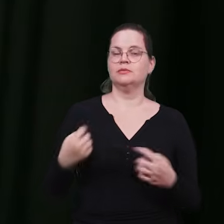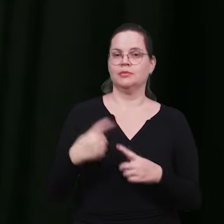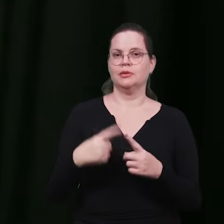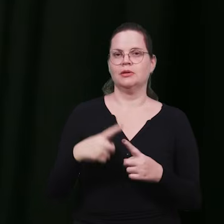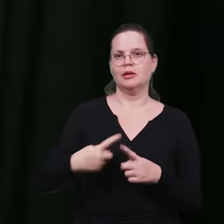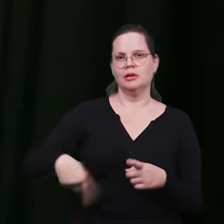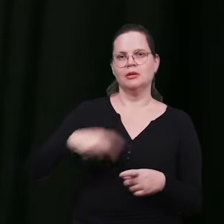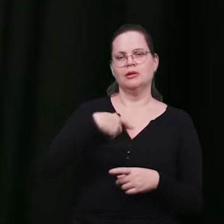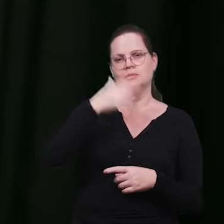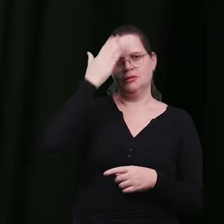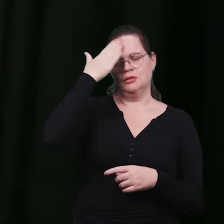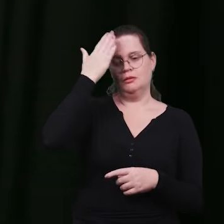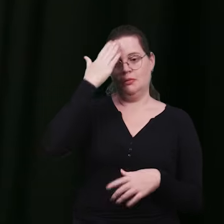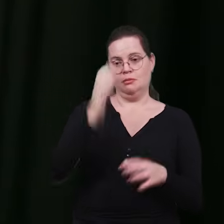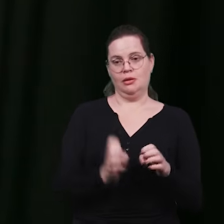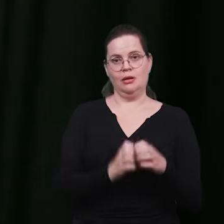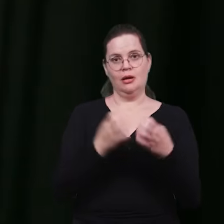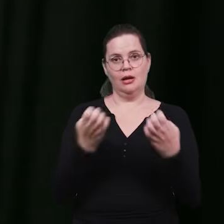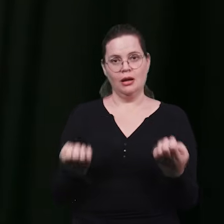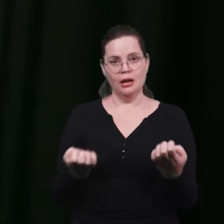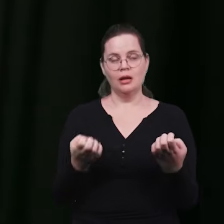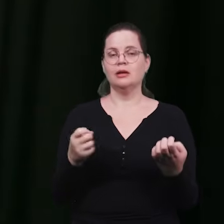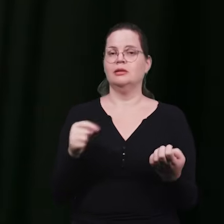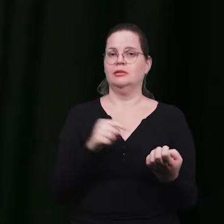nós ele foi muitas vezes ali